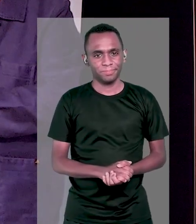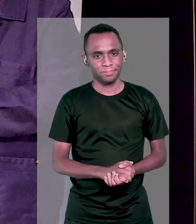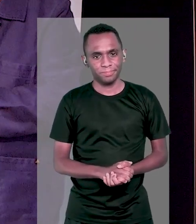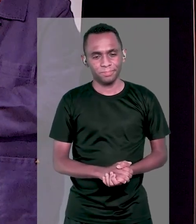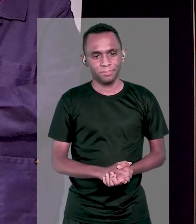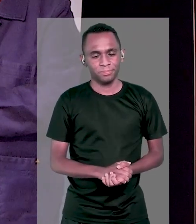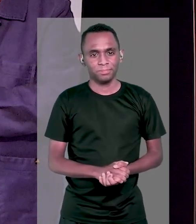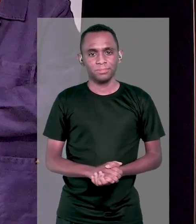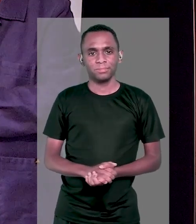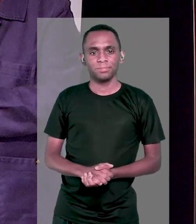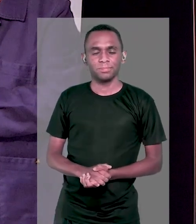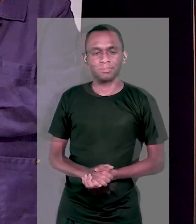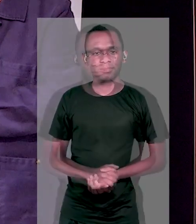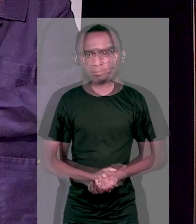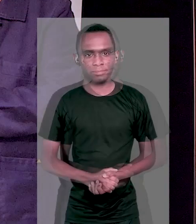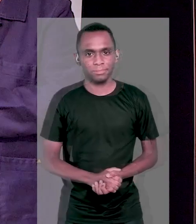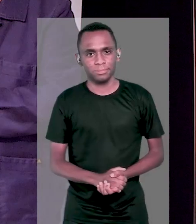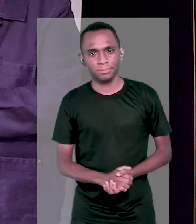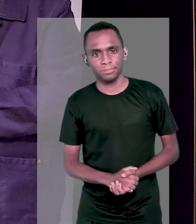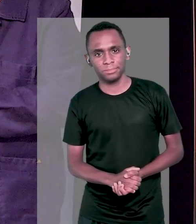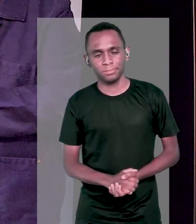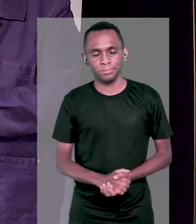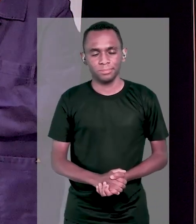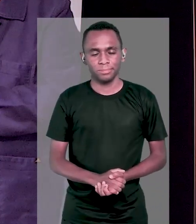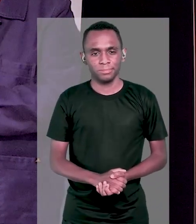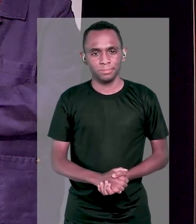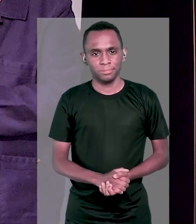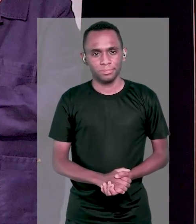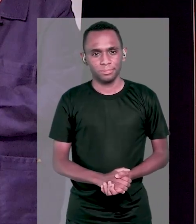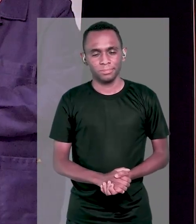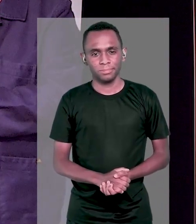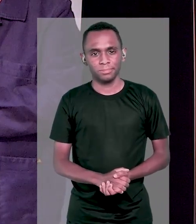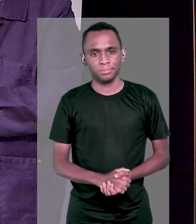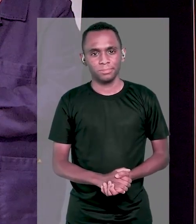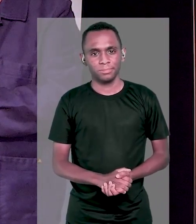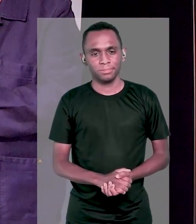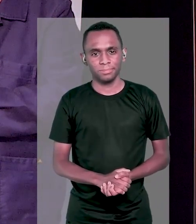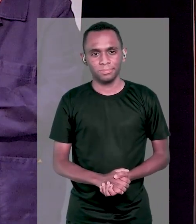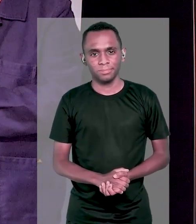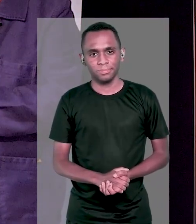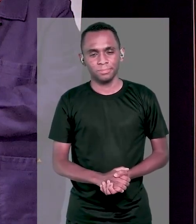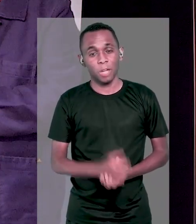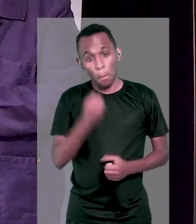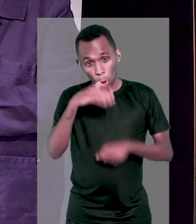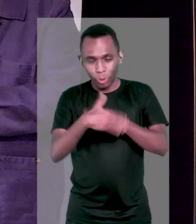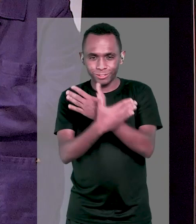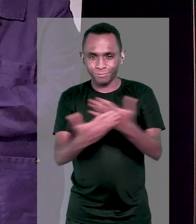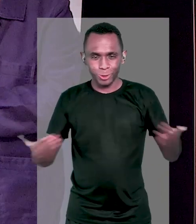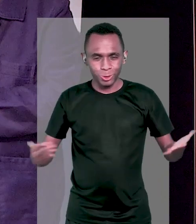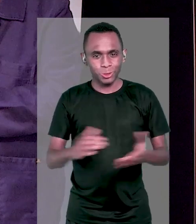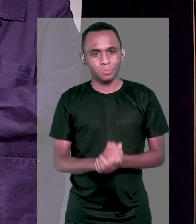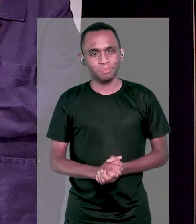conferência. E eu montei essa tríade do começo para a gente ter uma visão